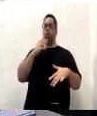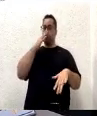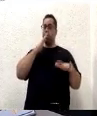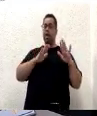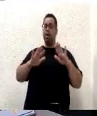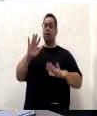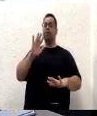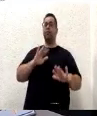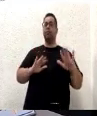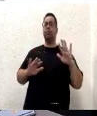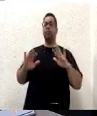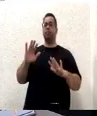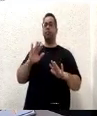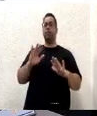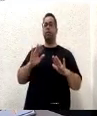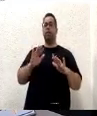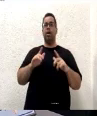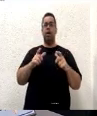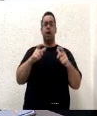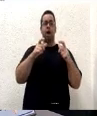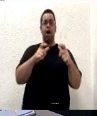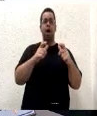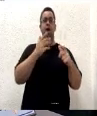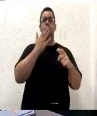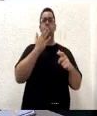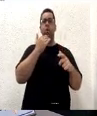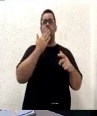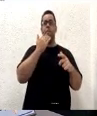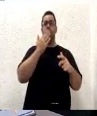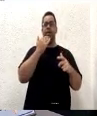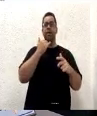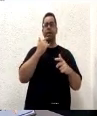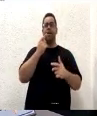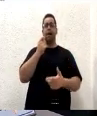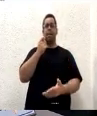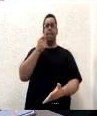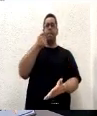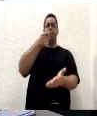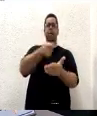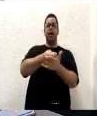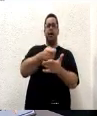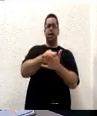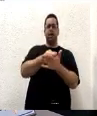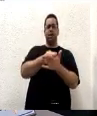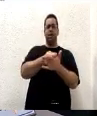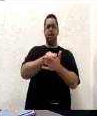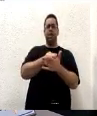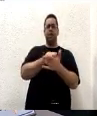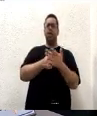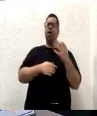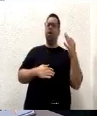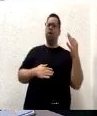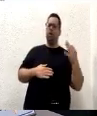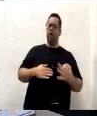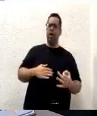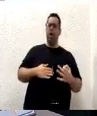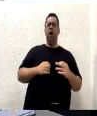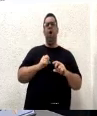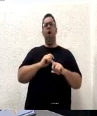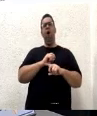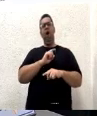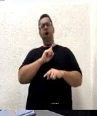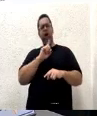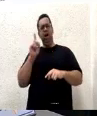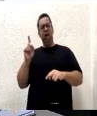sendo necessário, o que está se pagando está sendo suficiente para aquela demanda. Então, eu acho